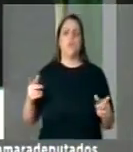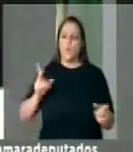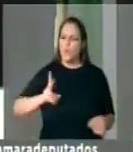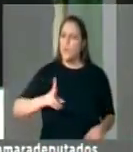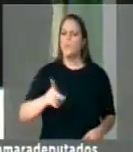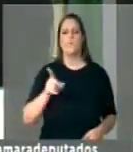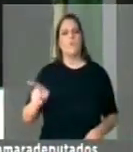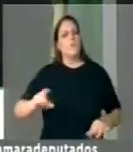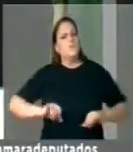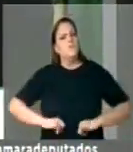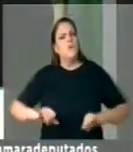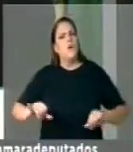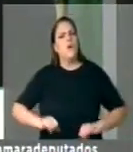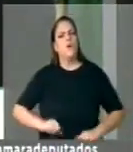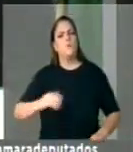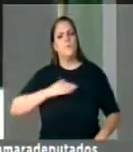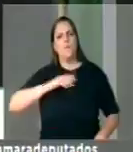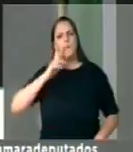continua sendo vítima dele,